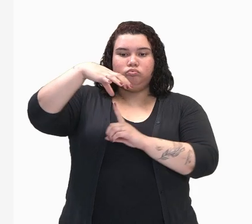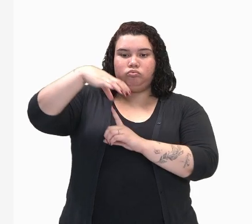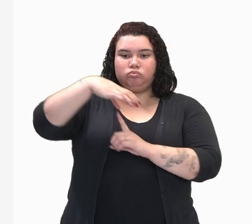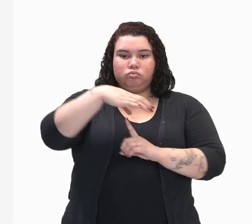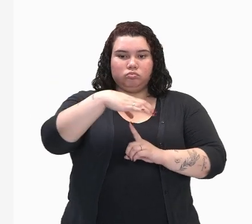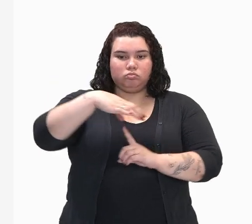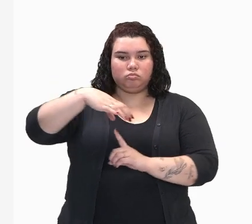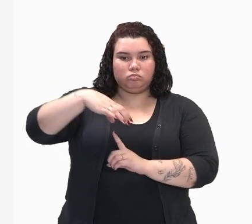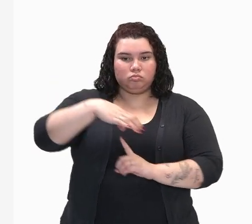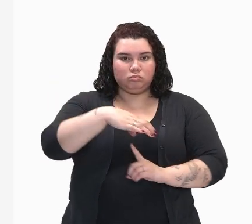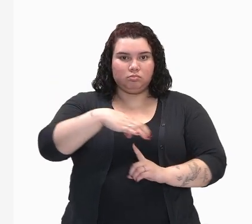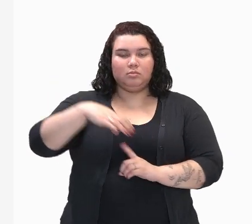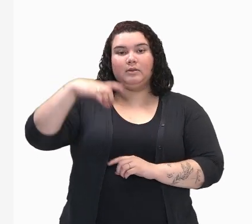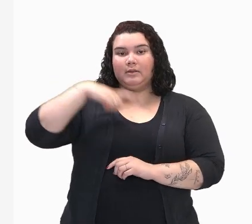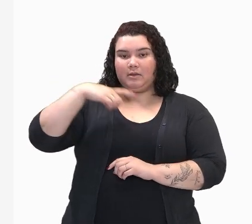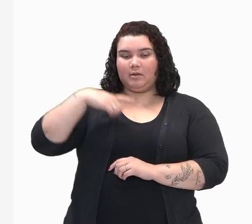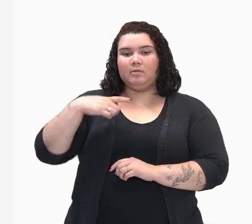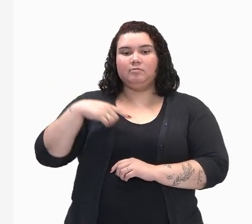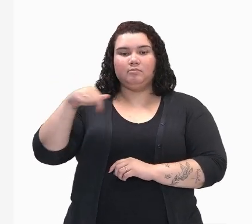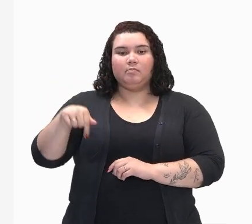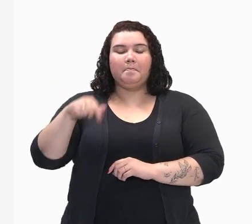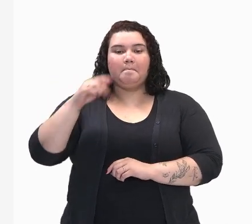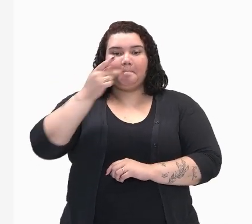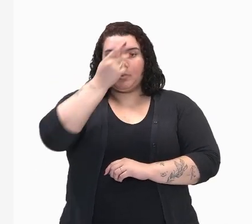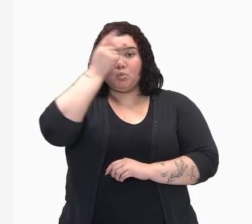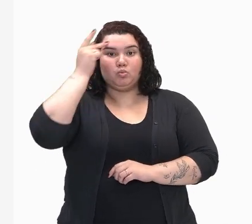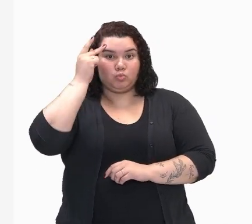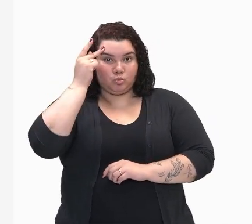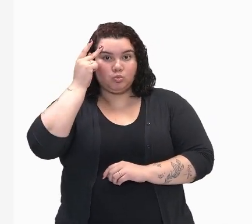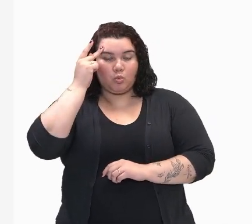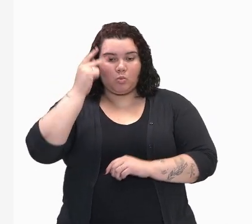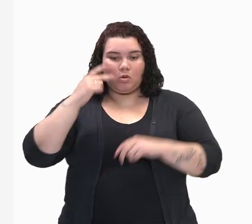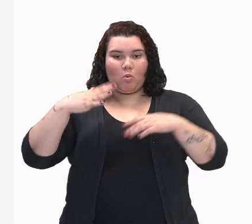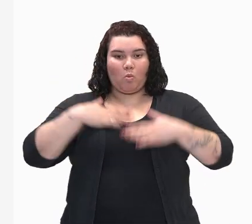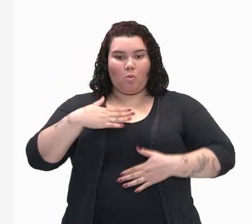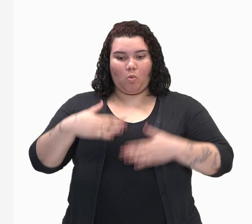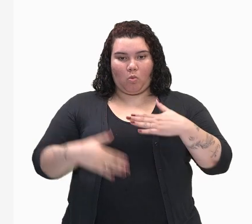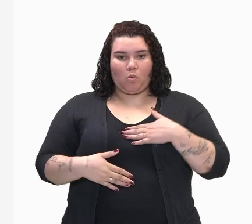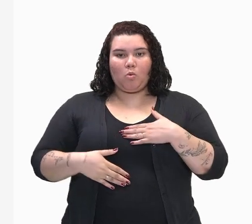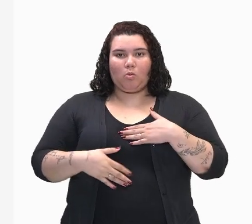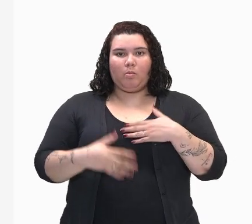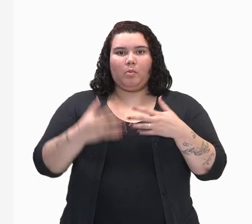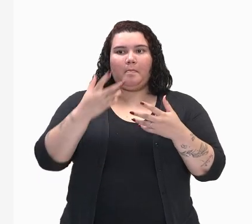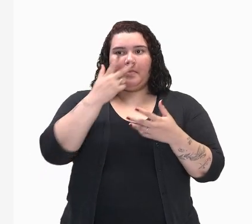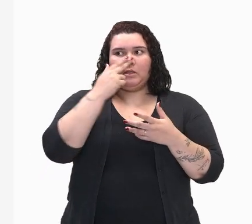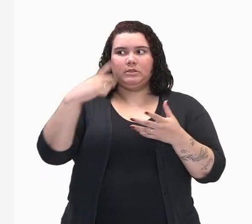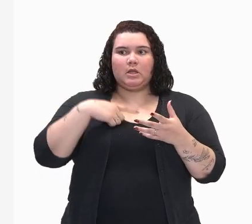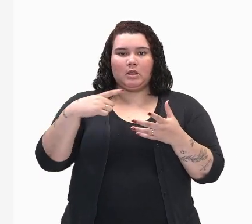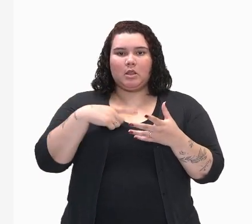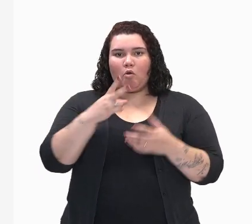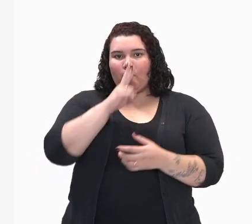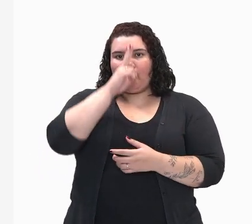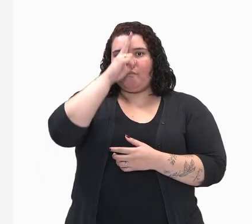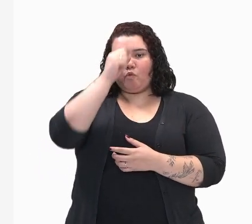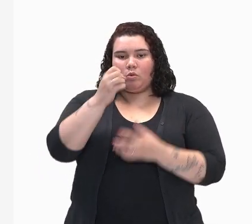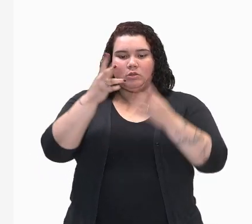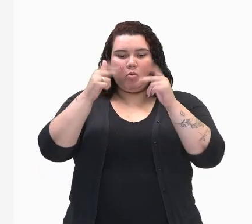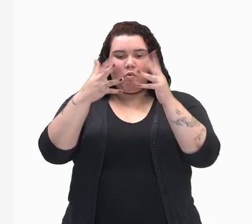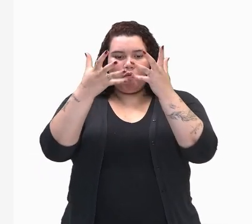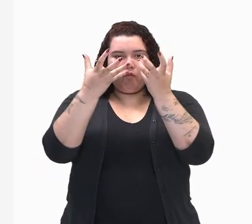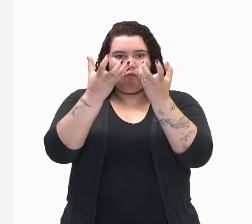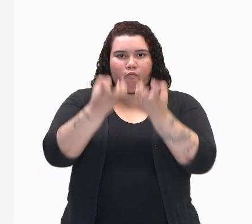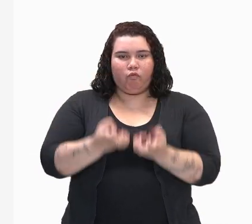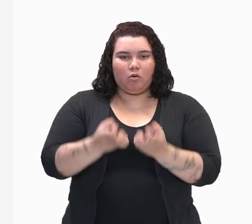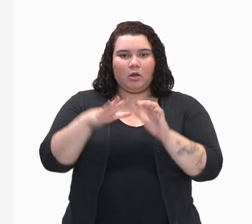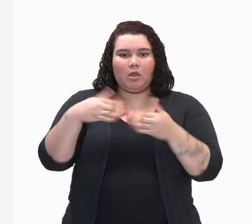corpo do paraquedista está atuando, claro, uma força que está puxando-o para baixo. E além disso, nós temos também uma